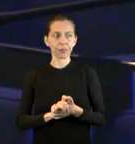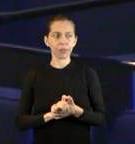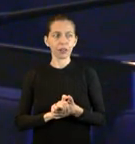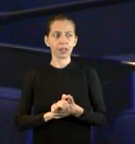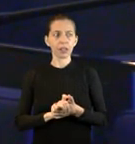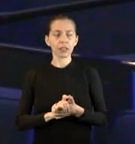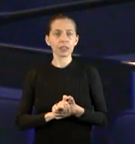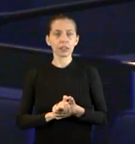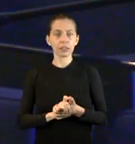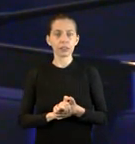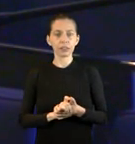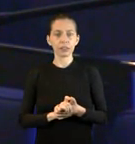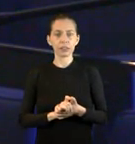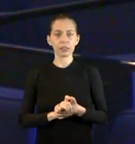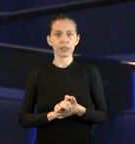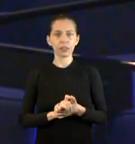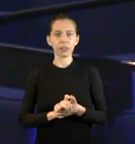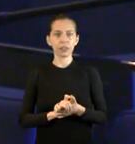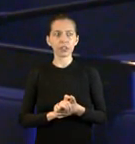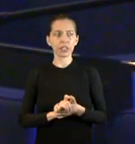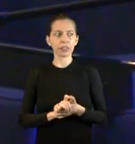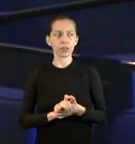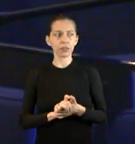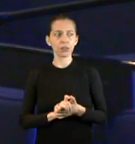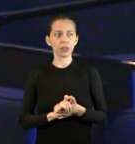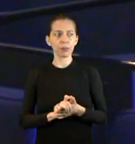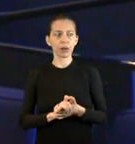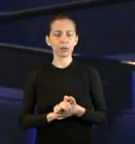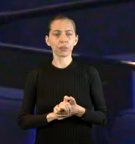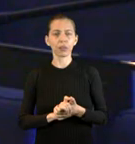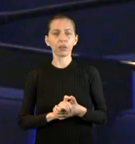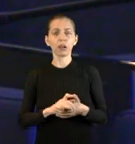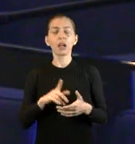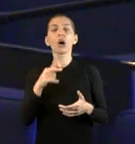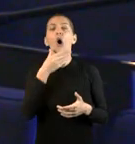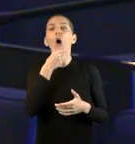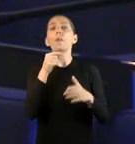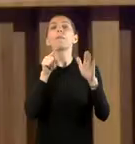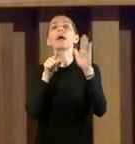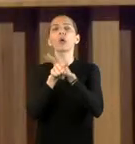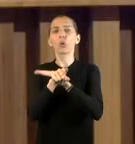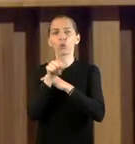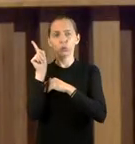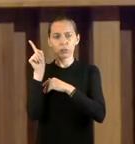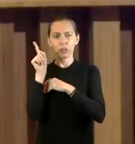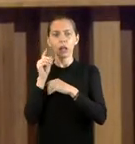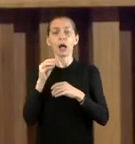Gabriel Pereira, de São Carlos. Ele queria poder entender como funciona um COE. Um COE.